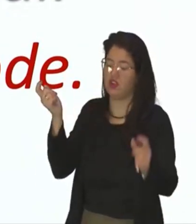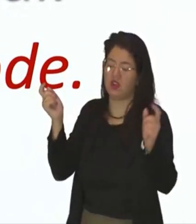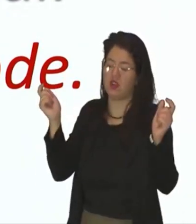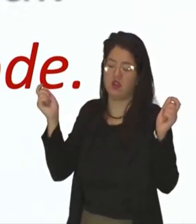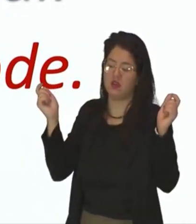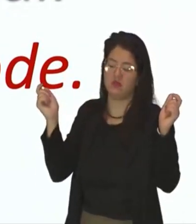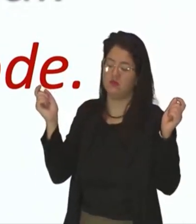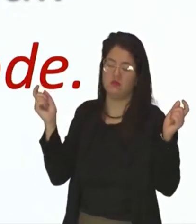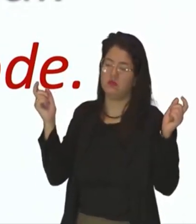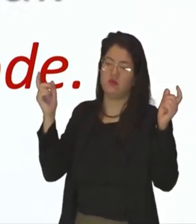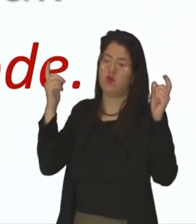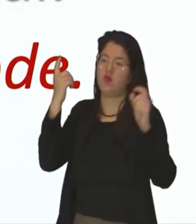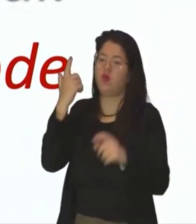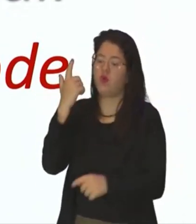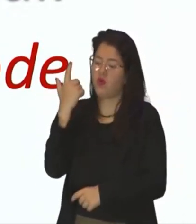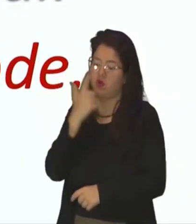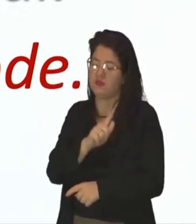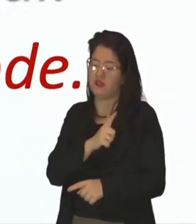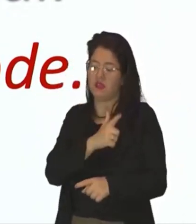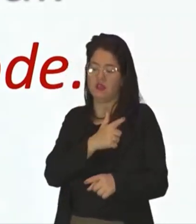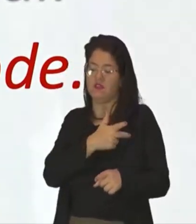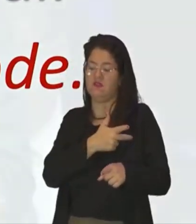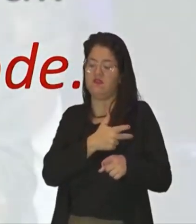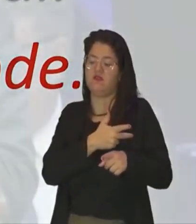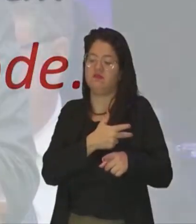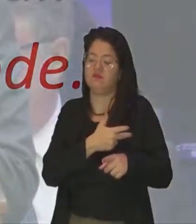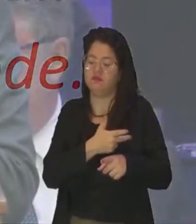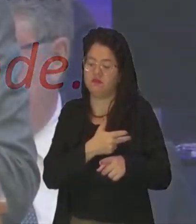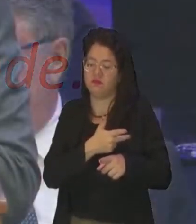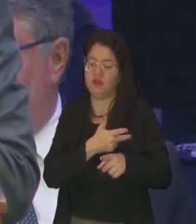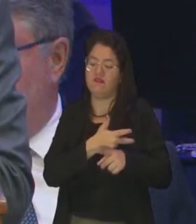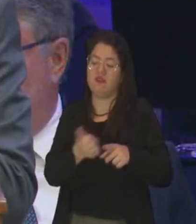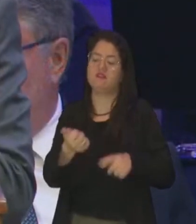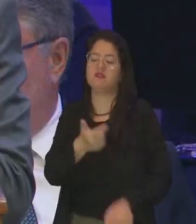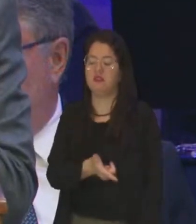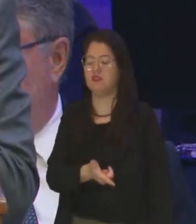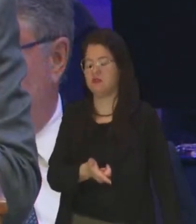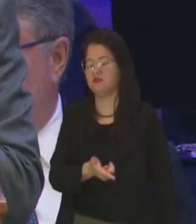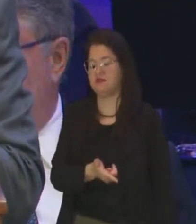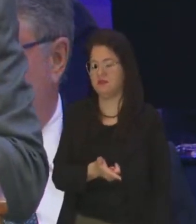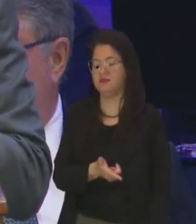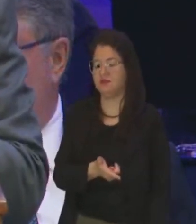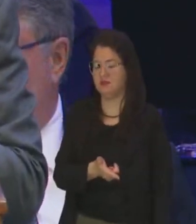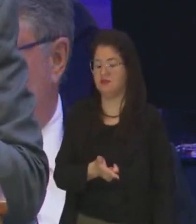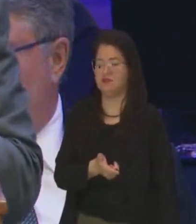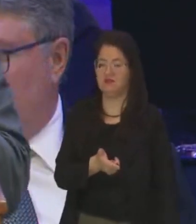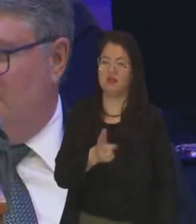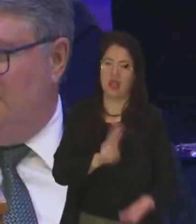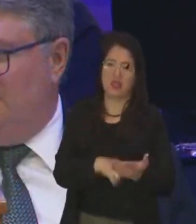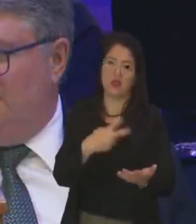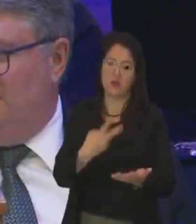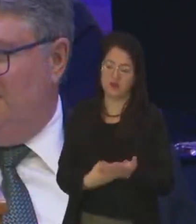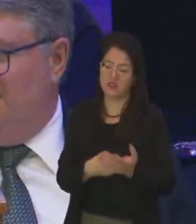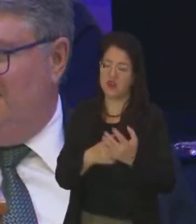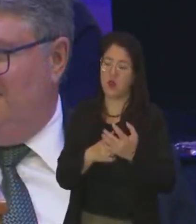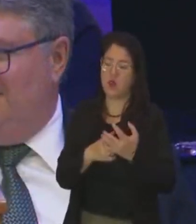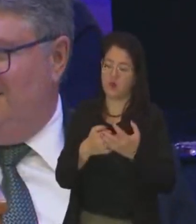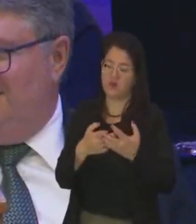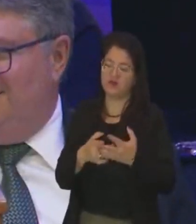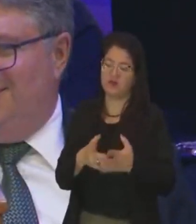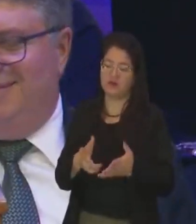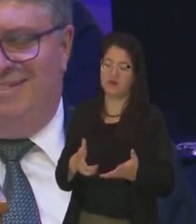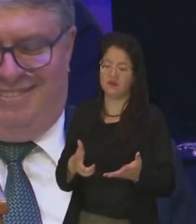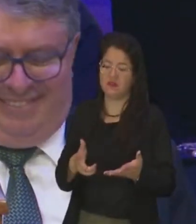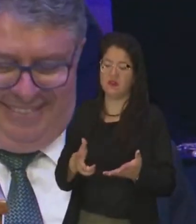ele vence, é porque com ele ninguém pode, né? E está aí até hoje, eles cantam e gostam de cantar assim: com ele